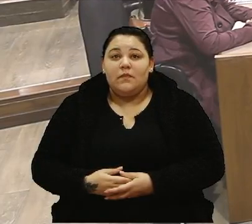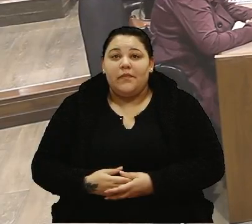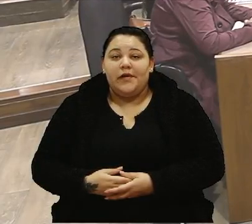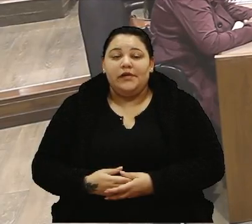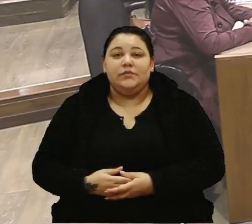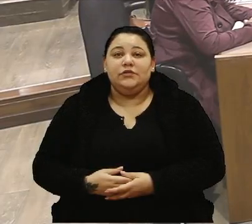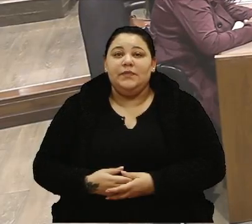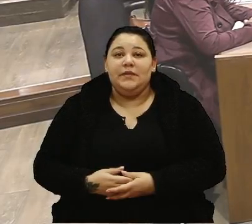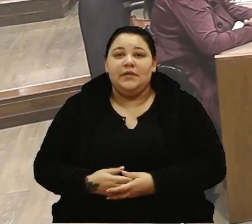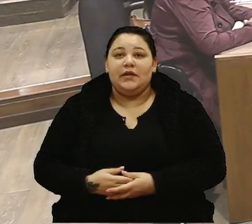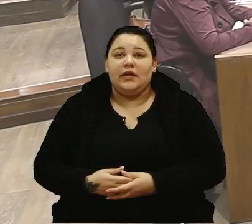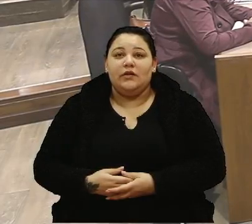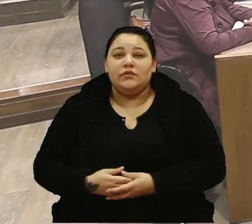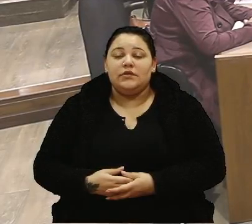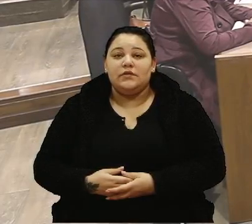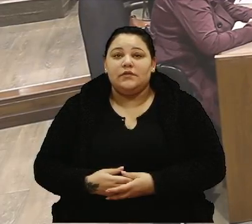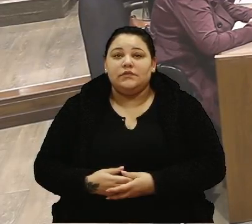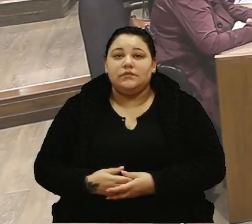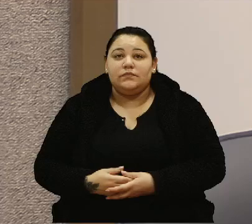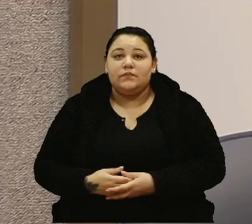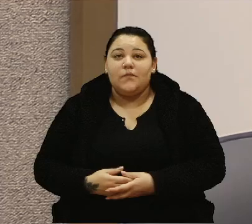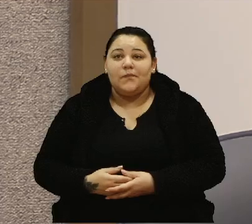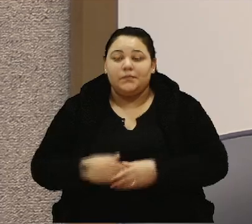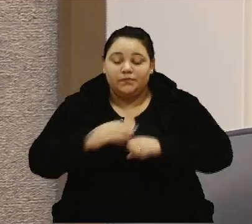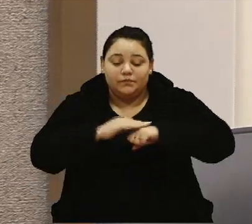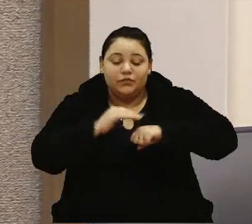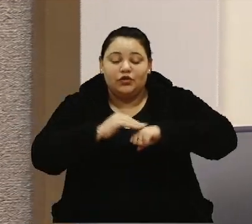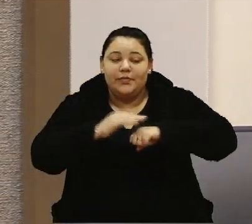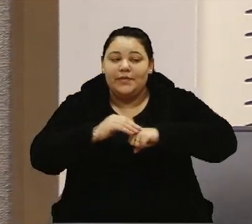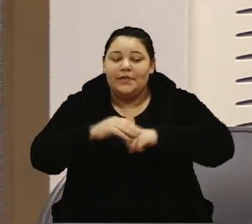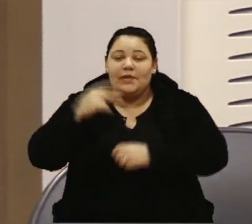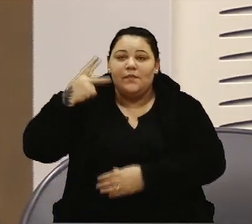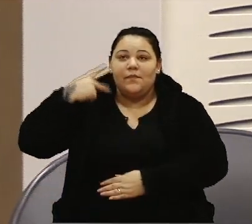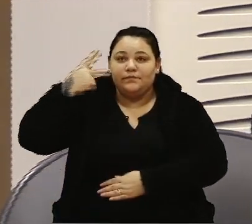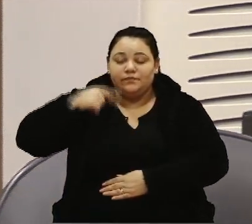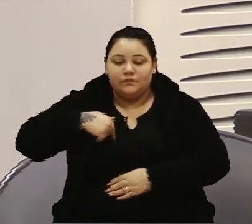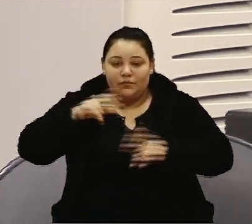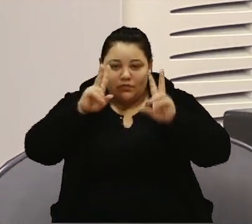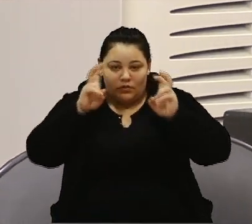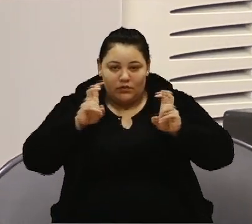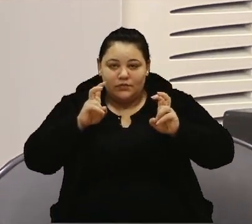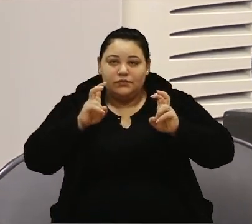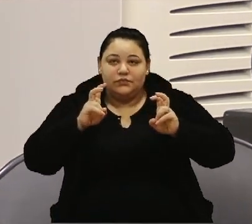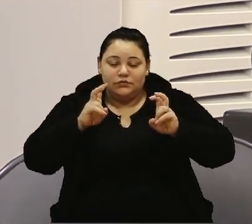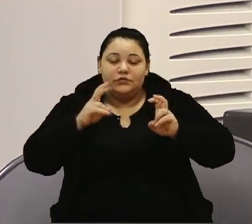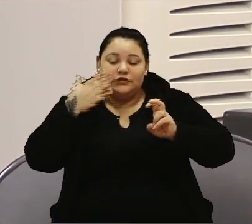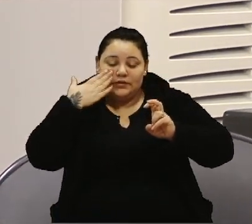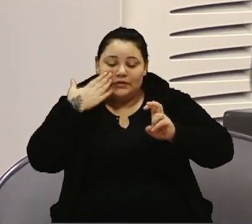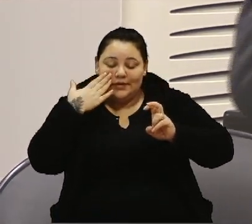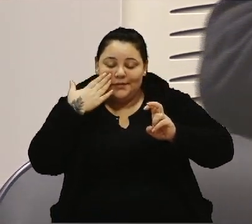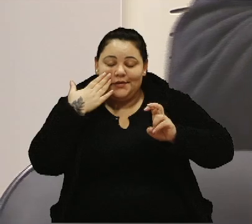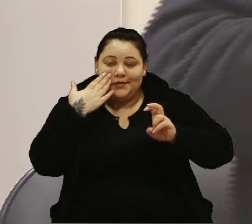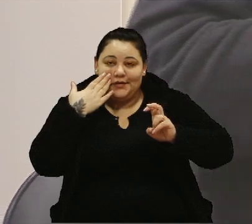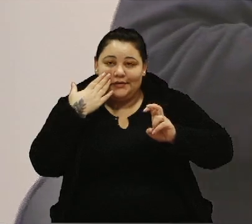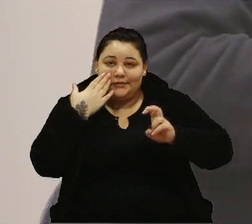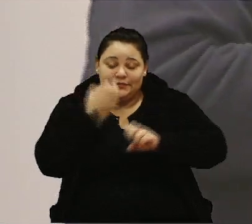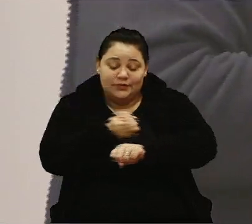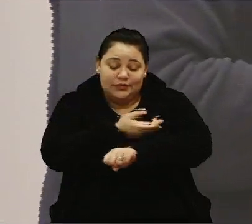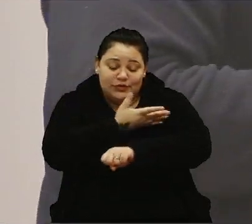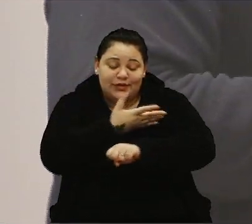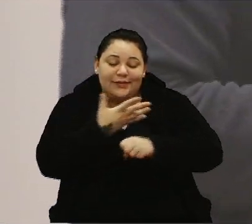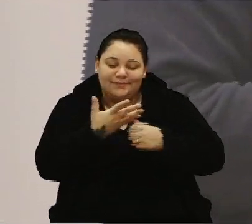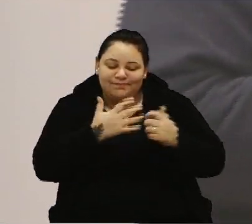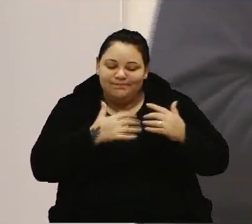Meu caro presidente, senhoras e senhores vereadores, esse assunto ele é apaixonante e mexe um pouco até com a minha história.